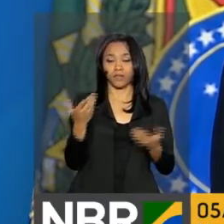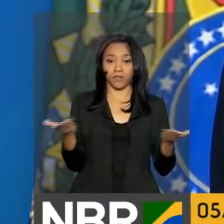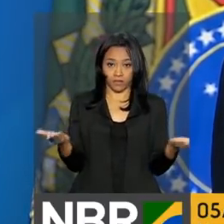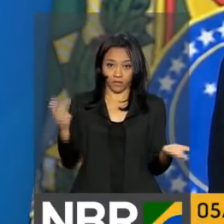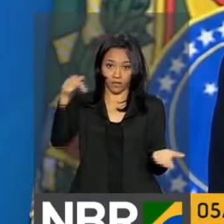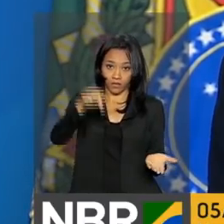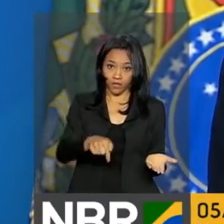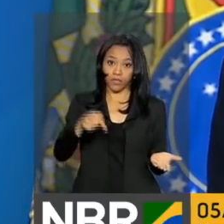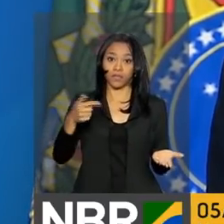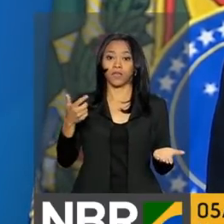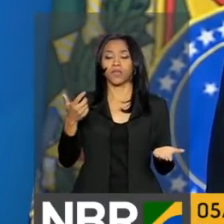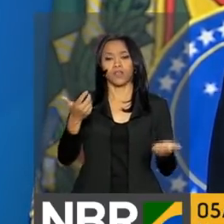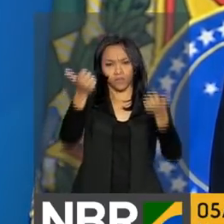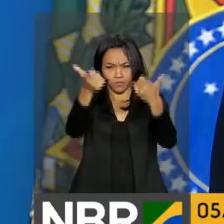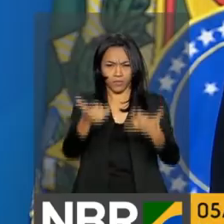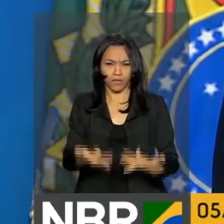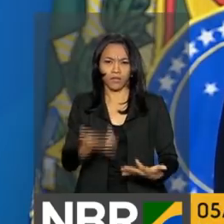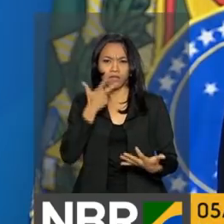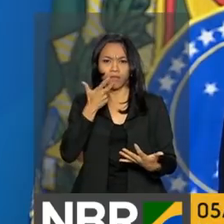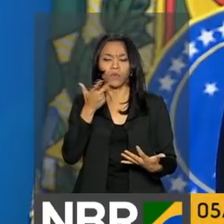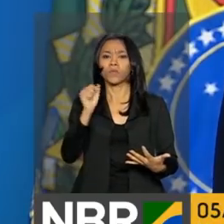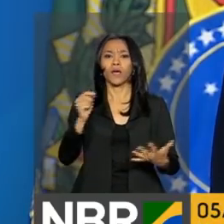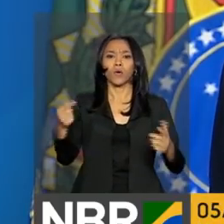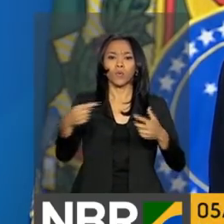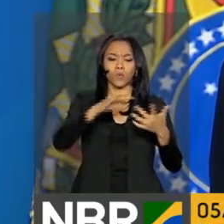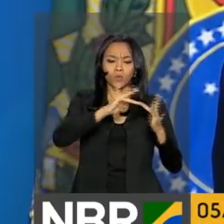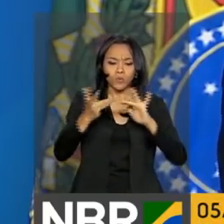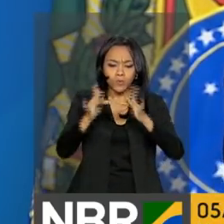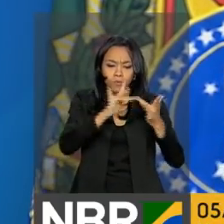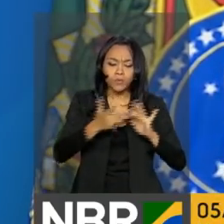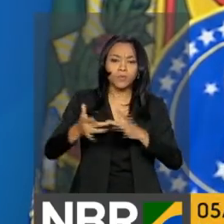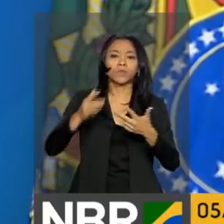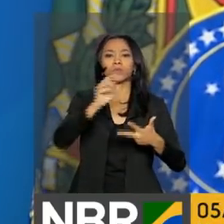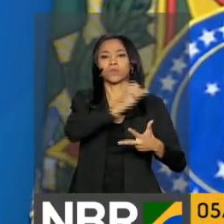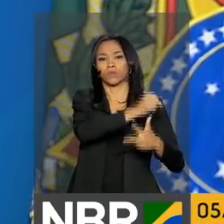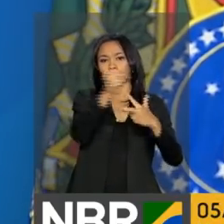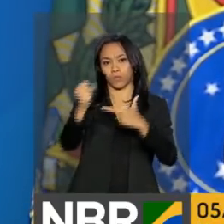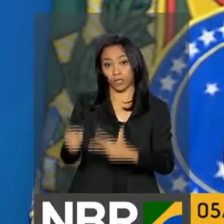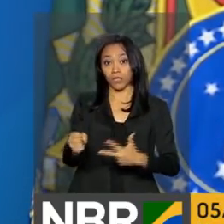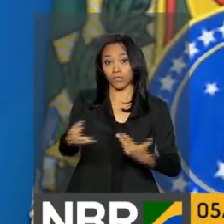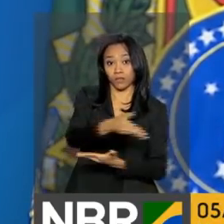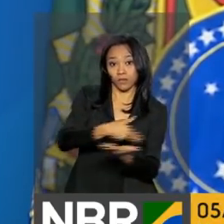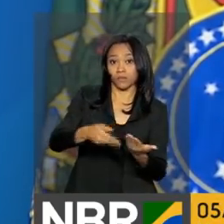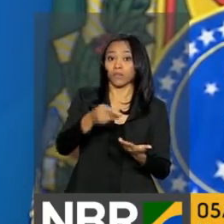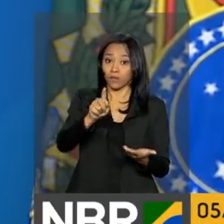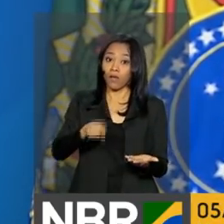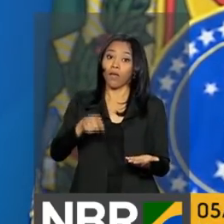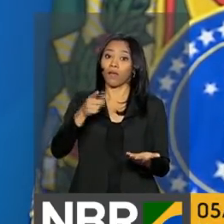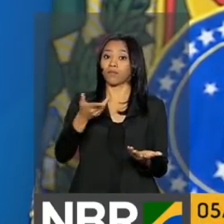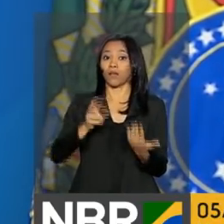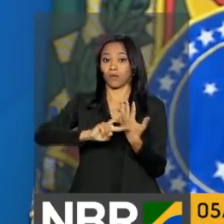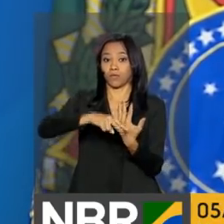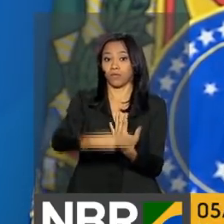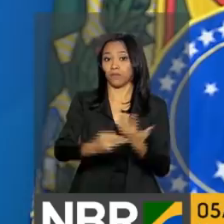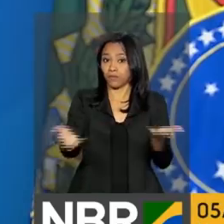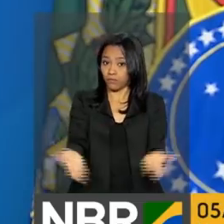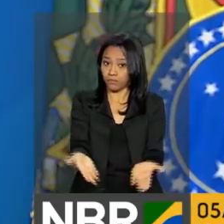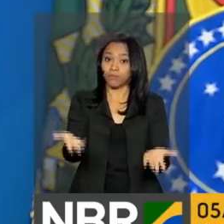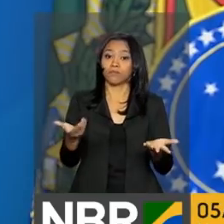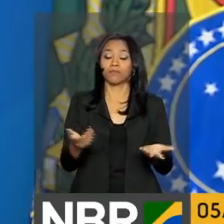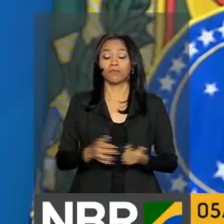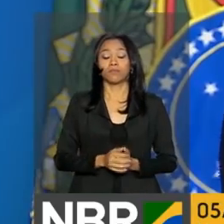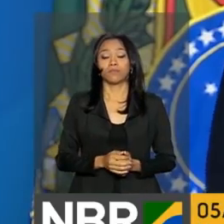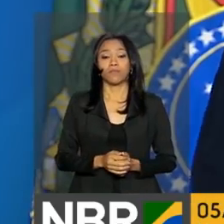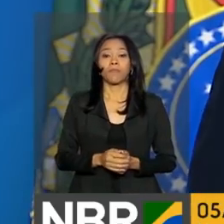da harmonia entre os poderes ela traz realmente benefícios como aqui foi mencionado na cerimônia de hoje